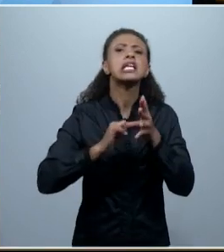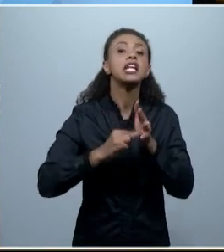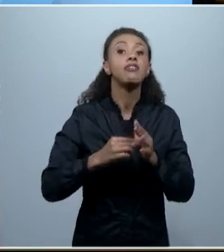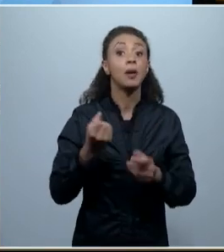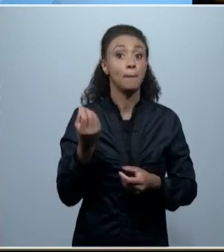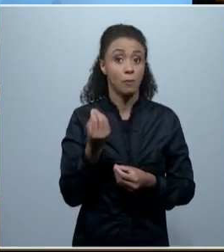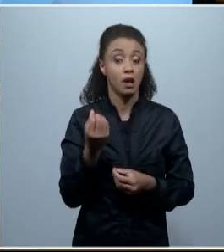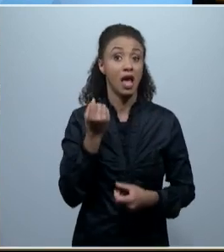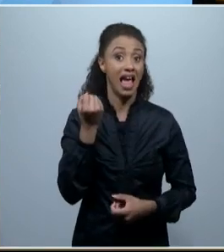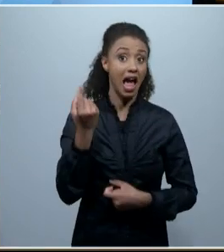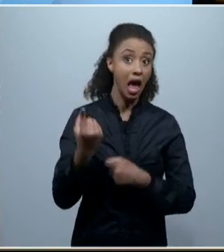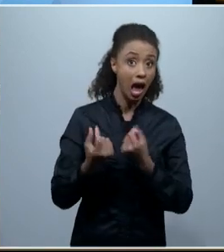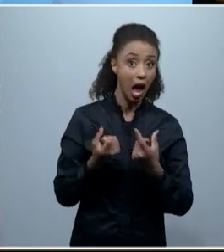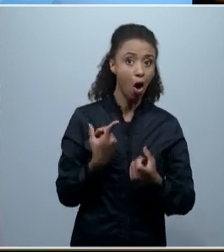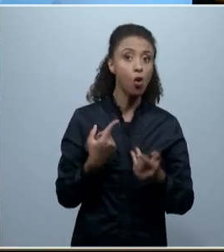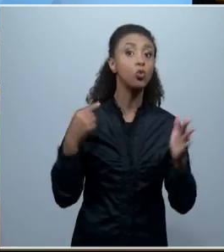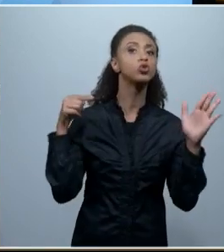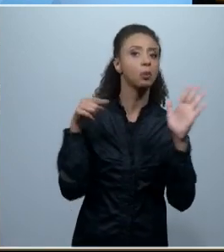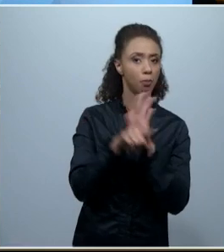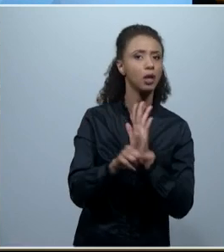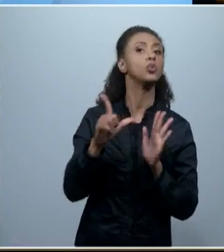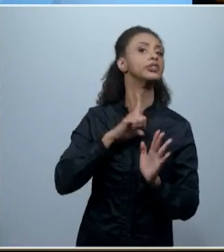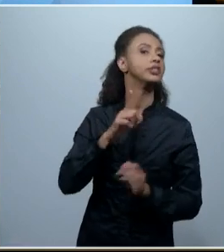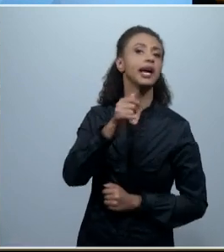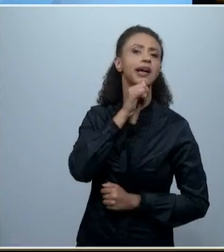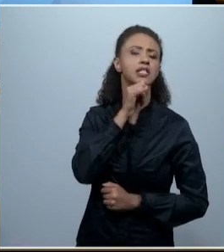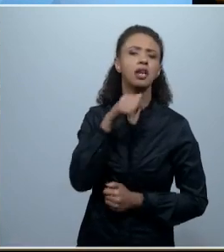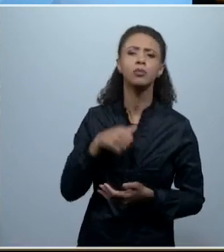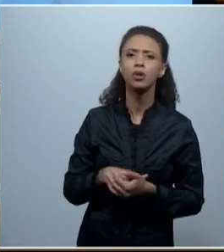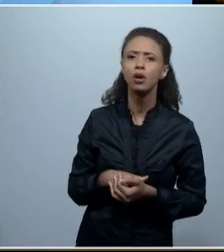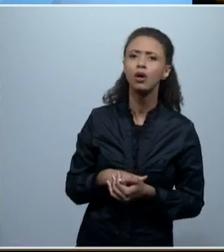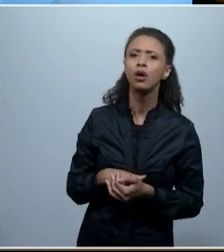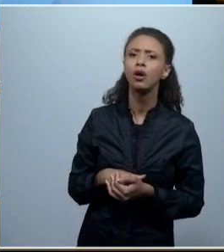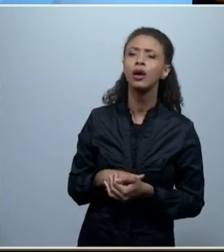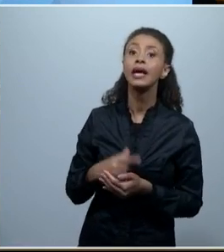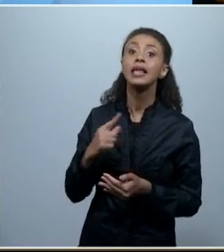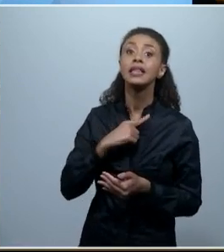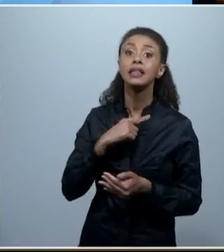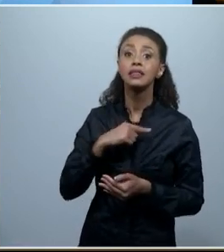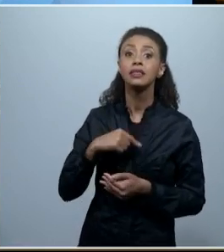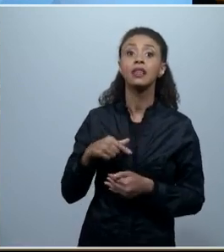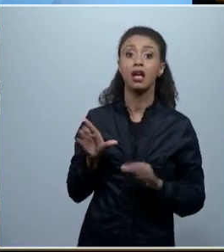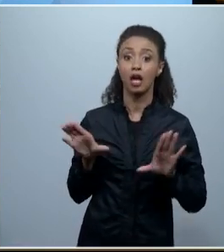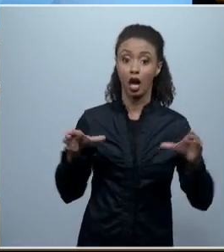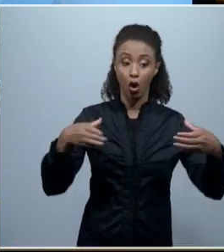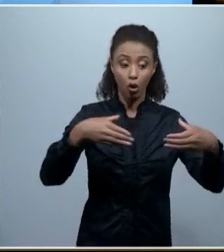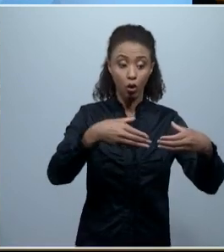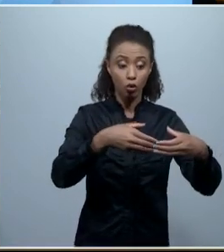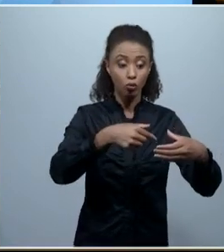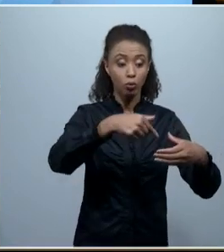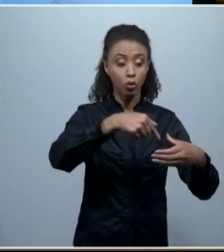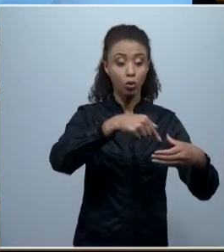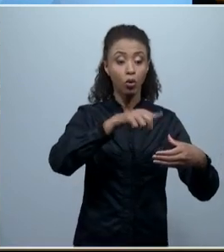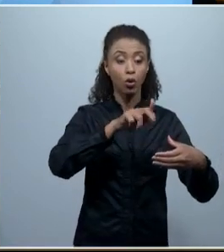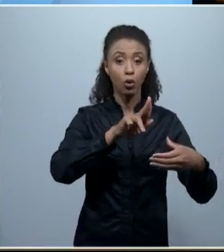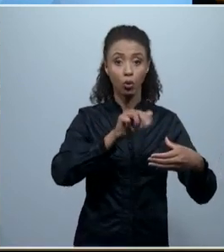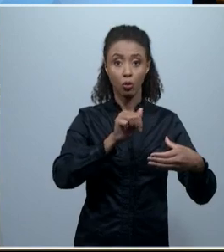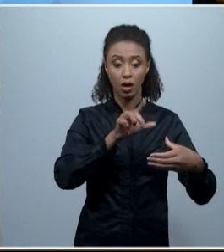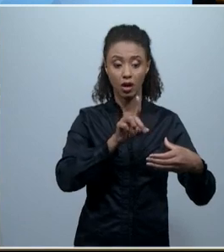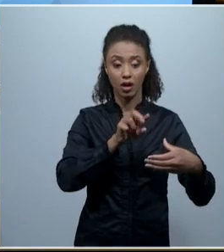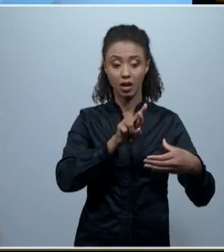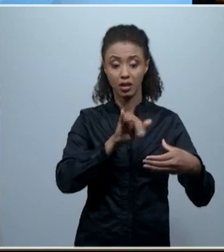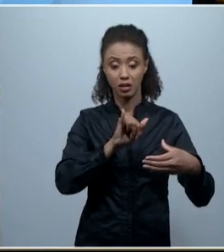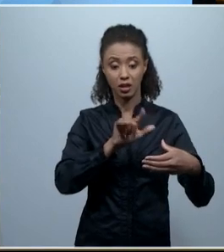pra você determinar quando que a quadrilla termos que estão numa classe podem estar na outra ou não é o que